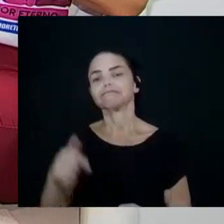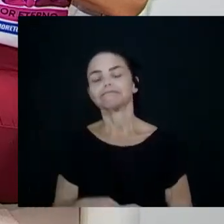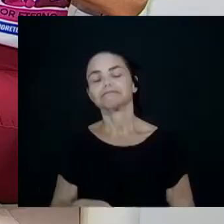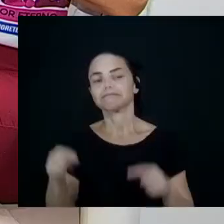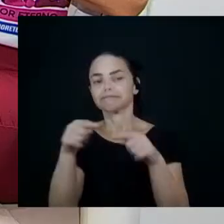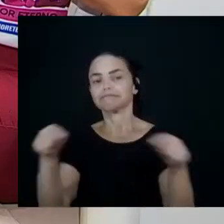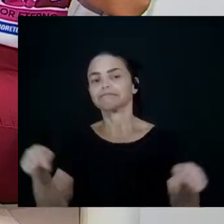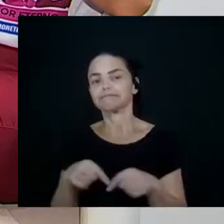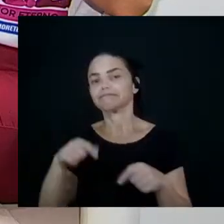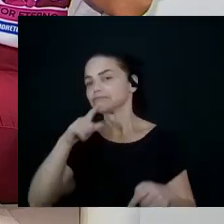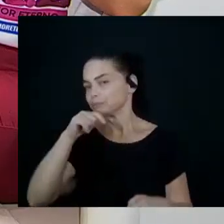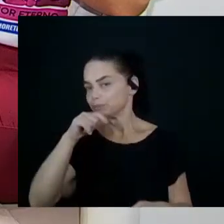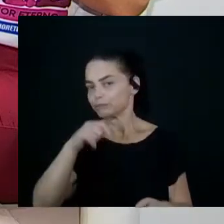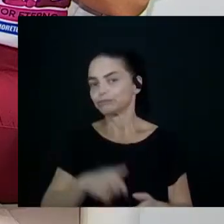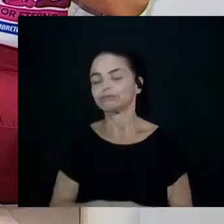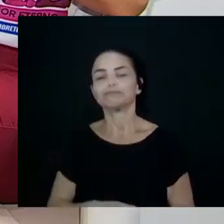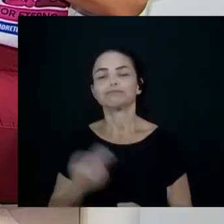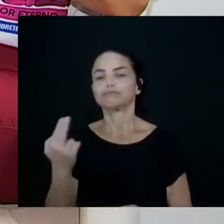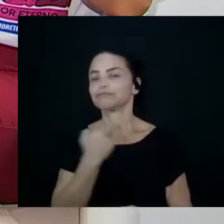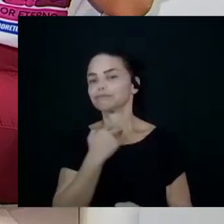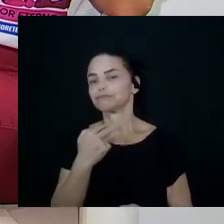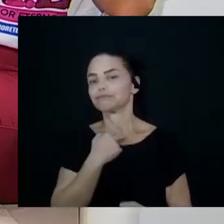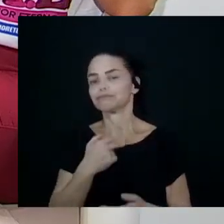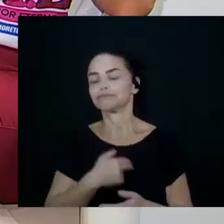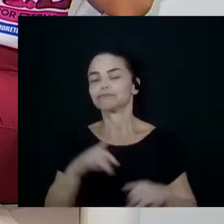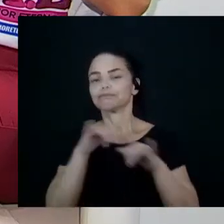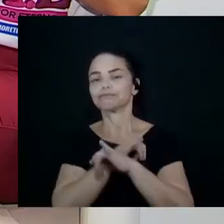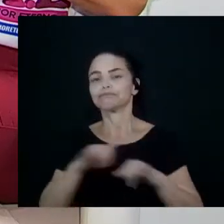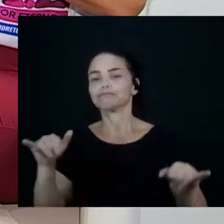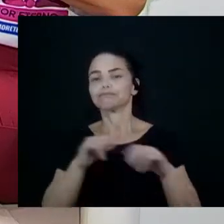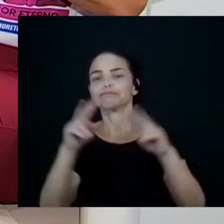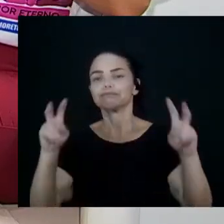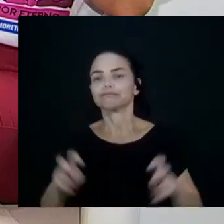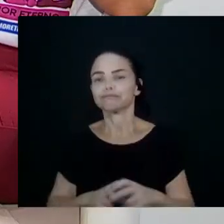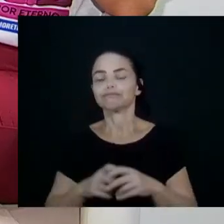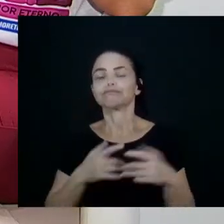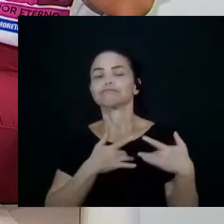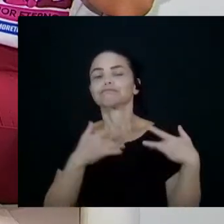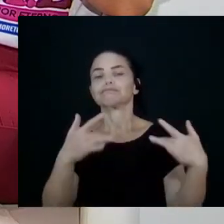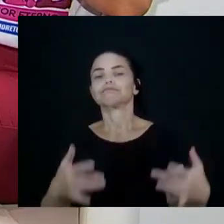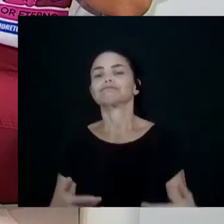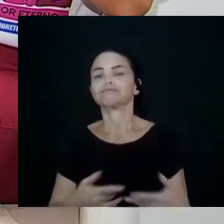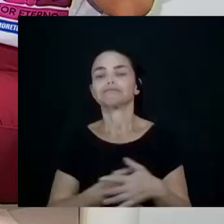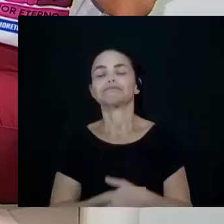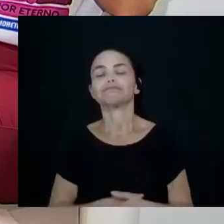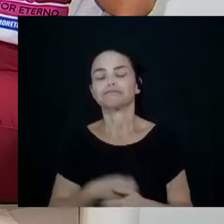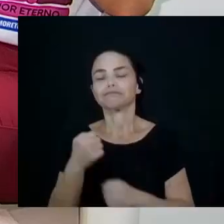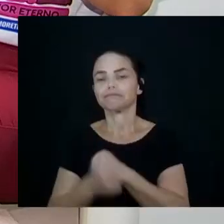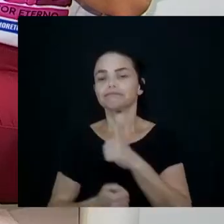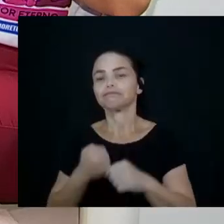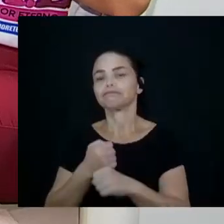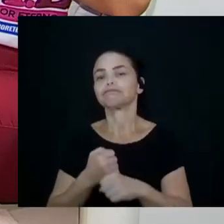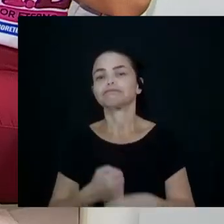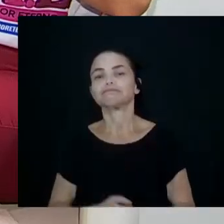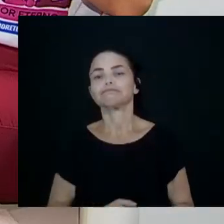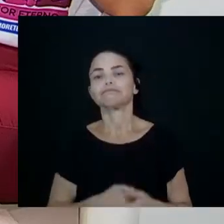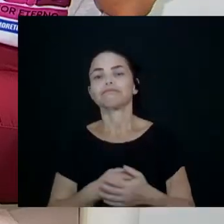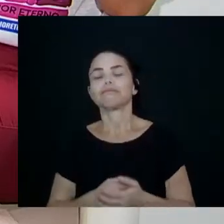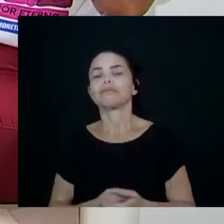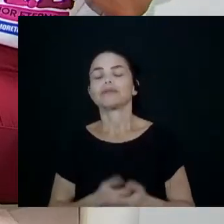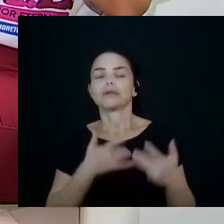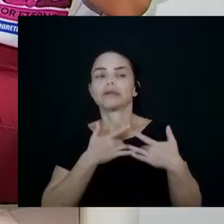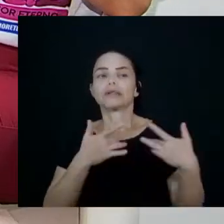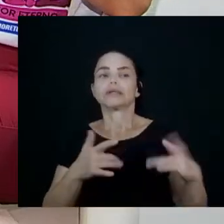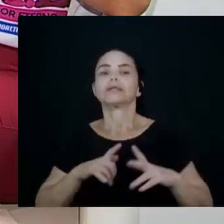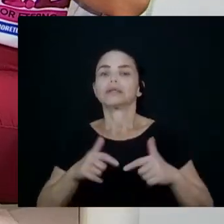outro diferencial também são as campanhas temáticas, que a gente faz as campanhas solidárias. Então, todo ano a gente realiza ações beneficentes